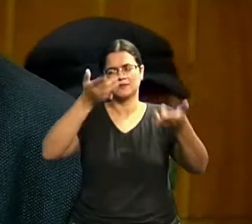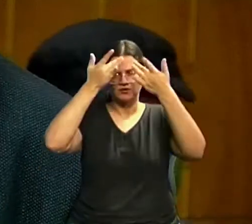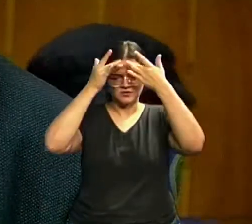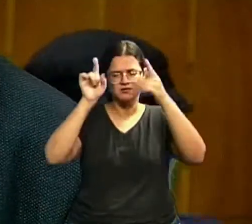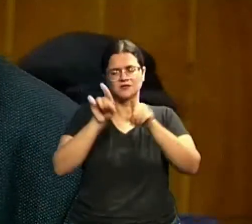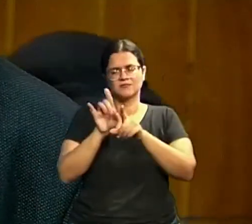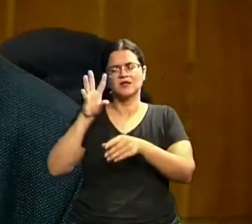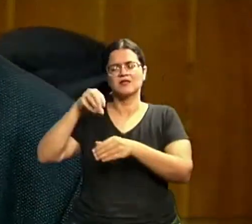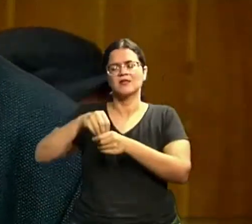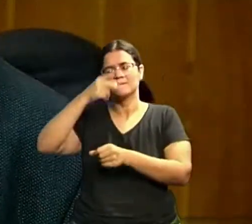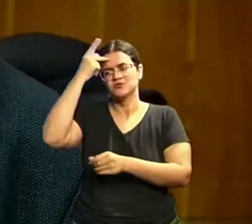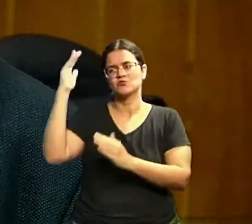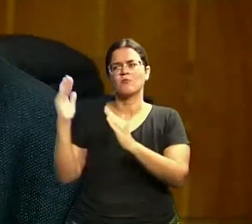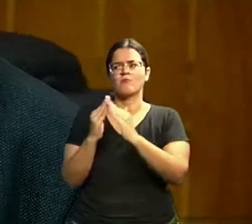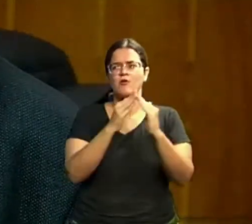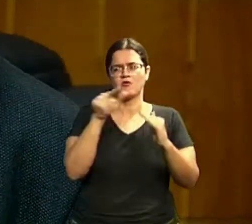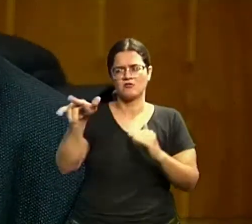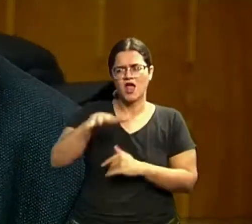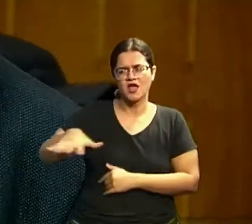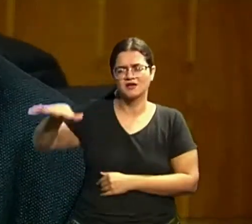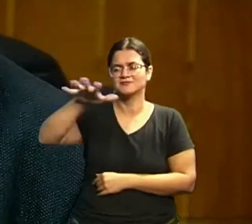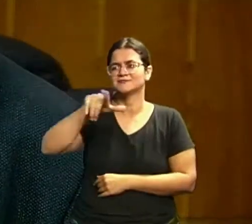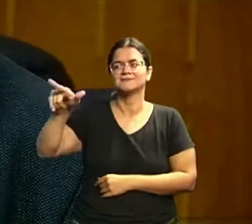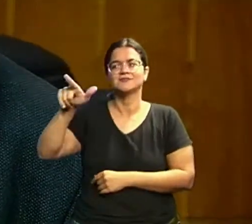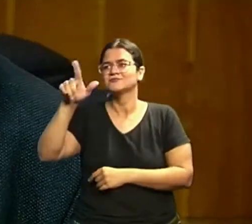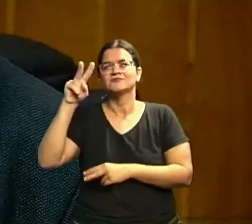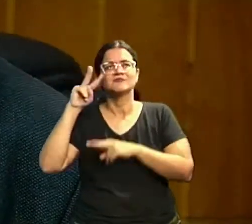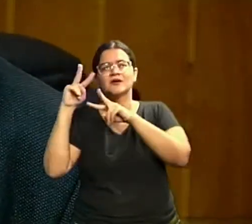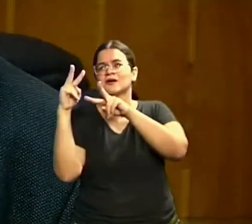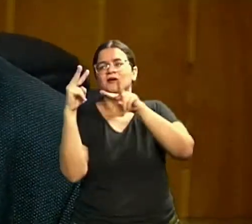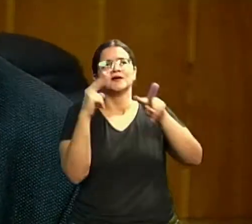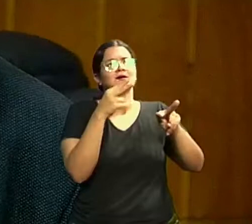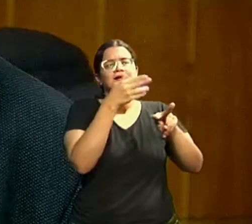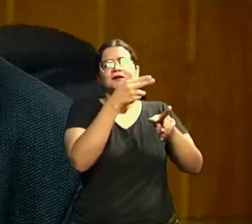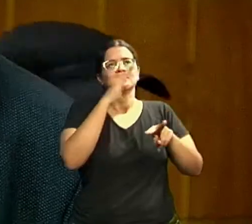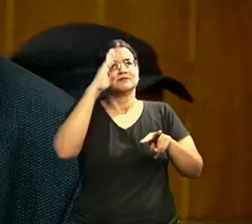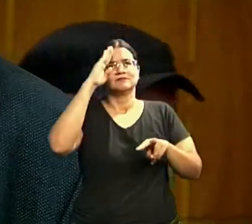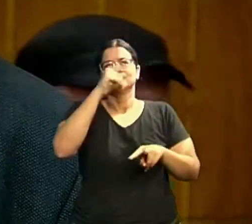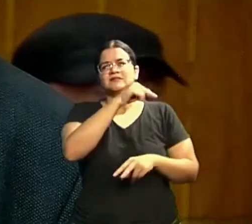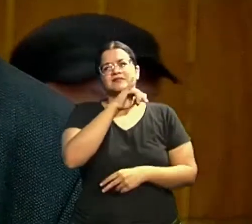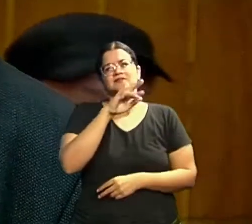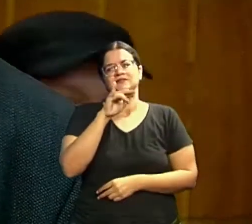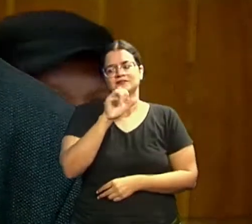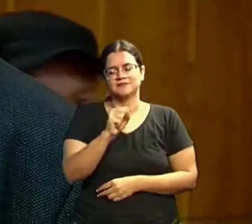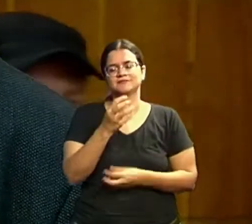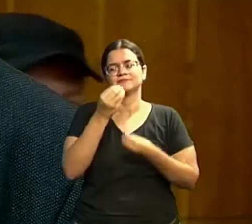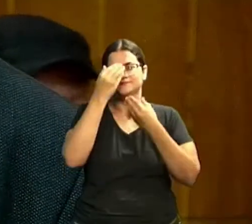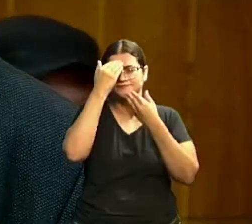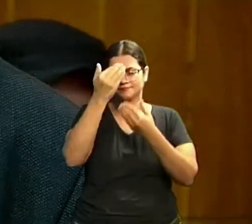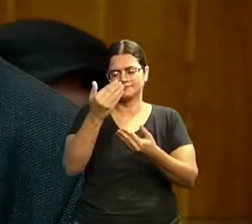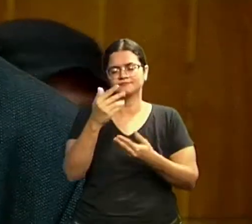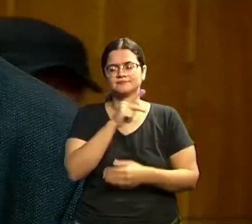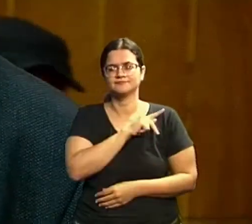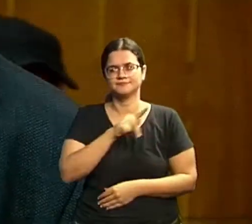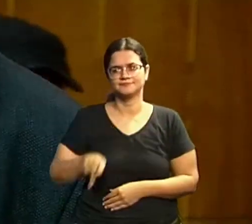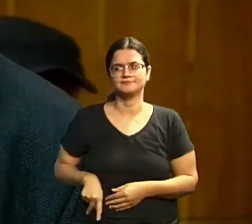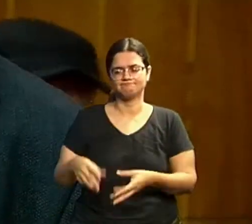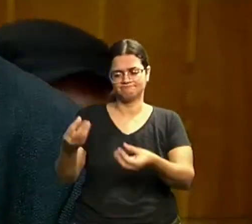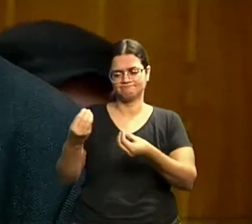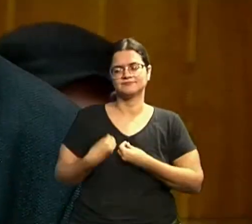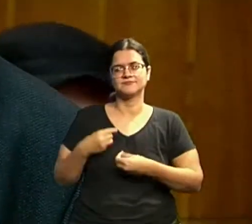principalmente nos moradores daquela região que tem o Iris como um verdadeiro patriota. Muito obrigado, senhor presidente,